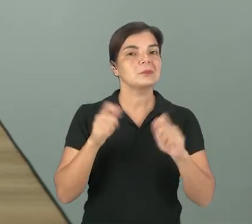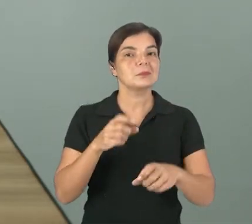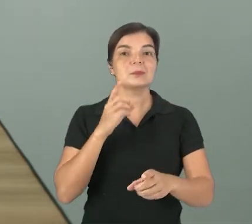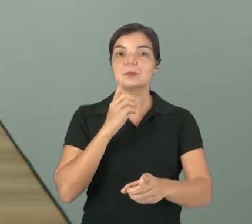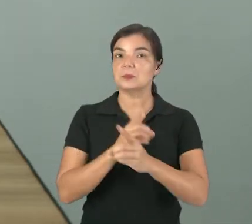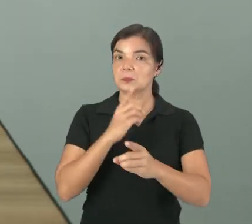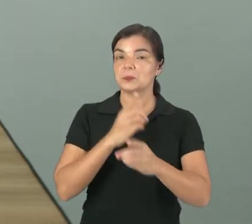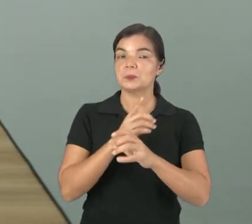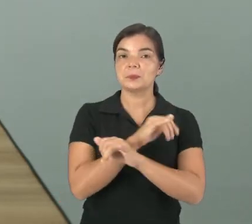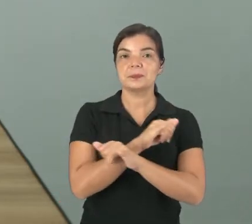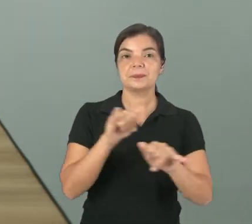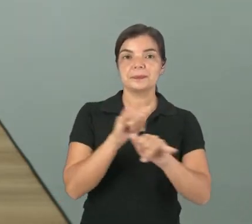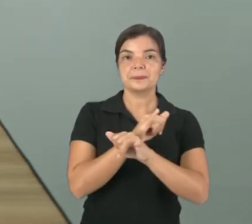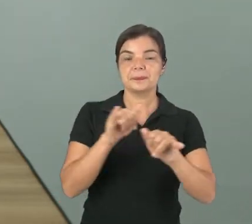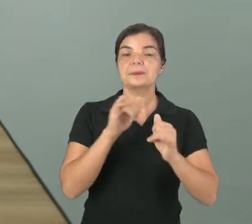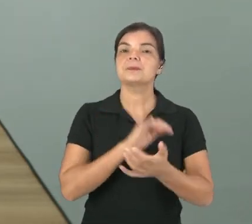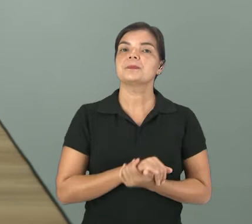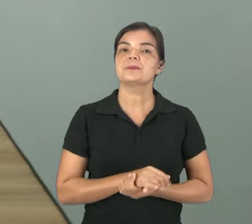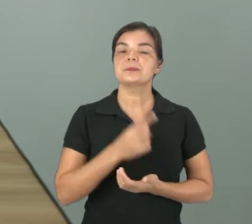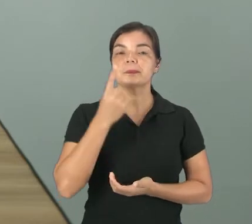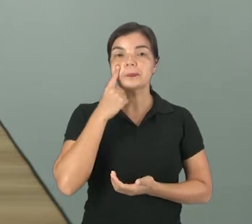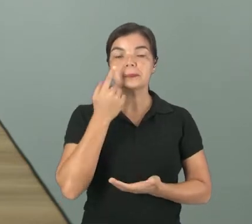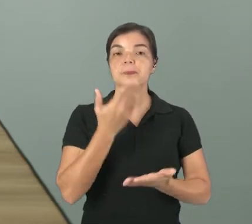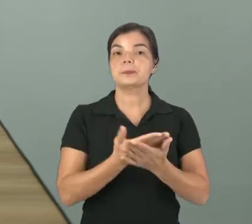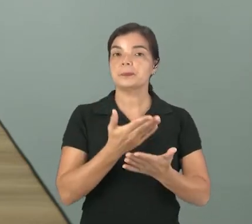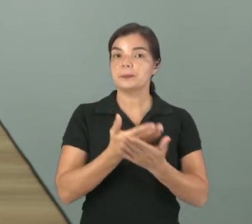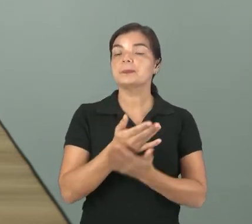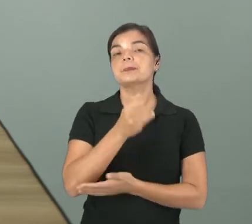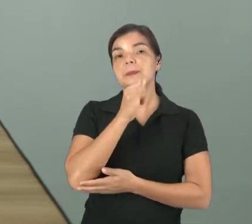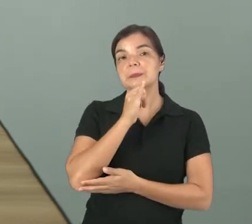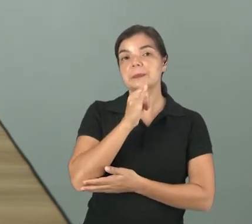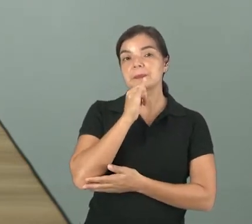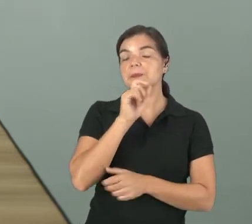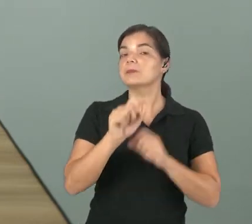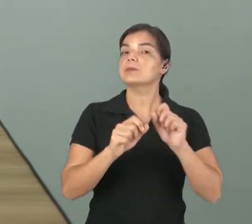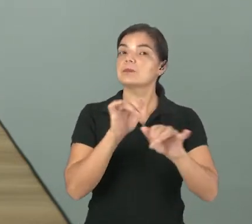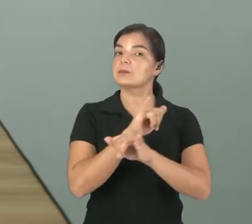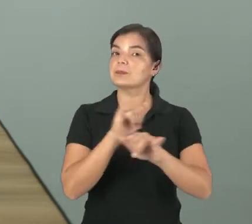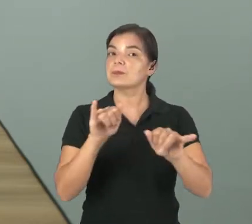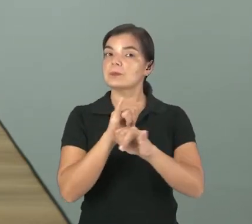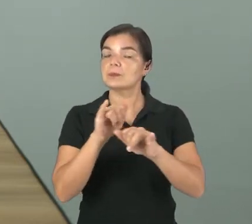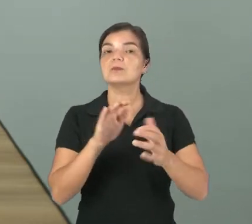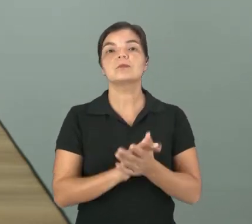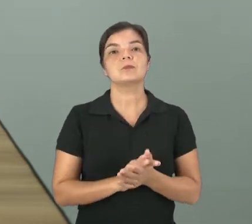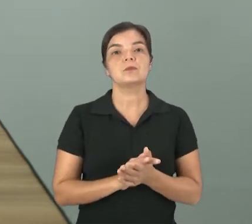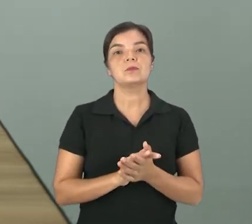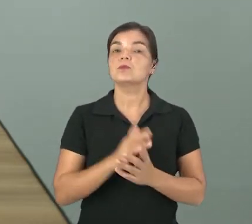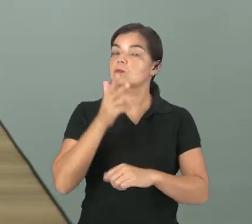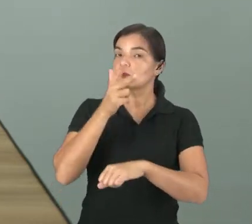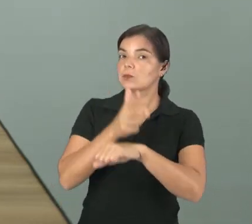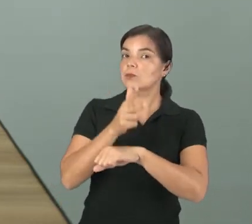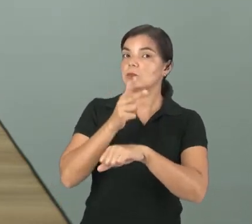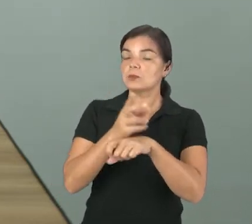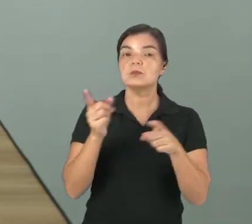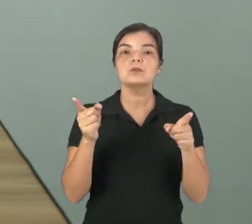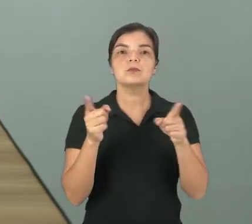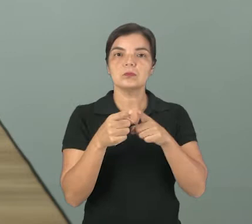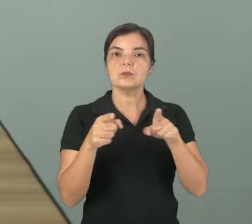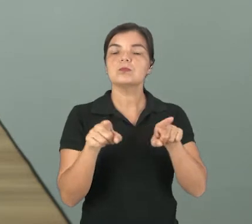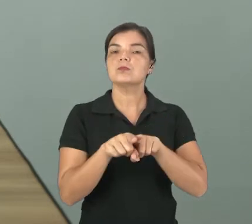podemos encontrar as propagandas? Nós acabamos de ver aqui um exemplo. As propagandas, elas podem ser passadas por vídeos